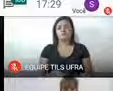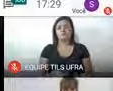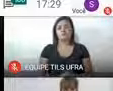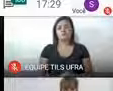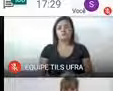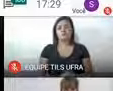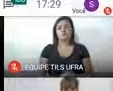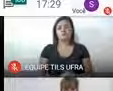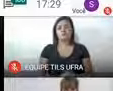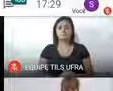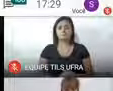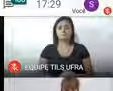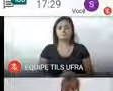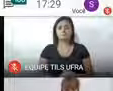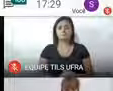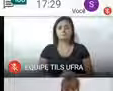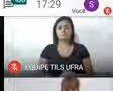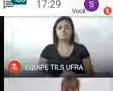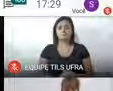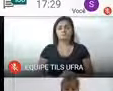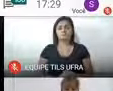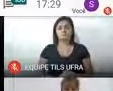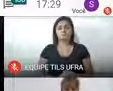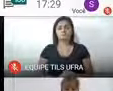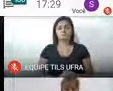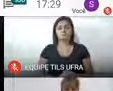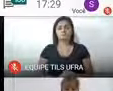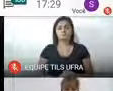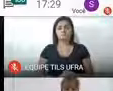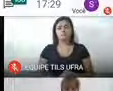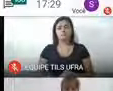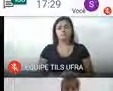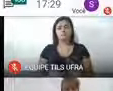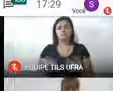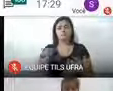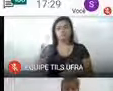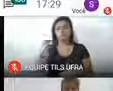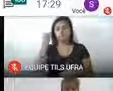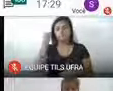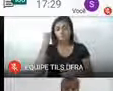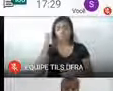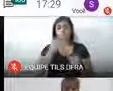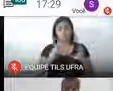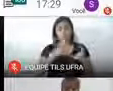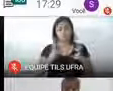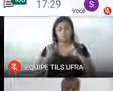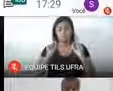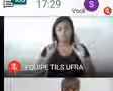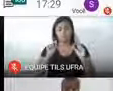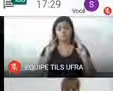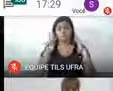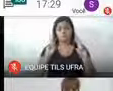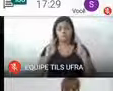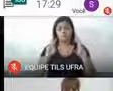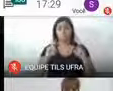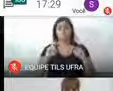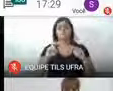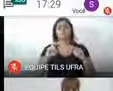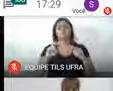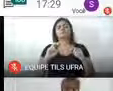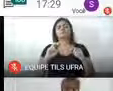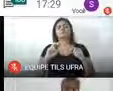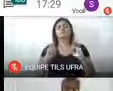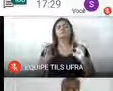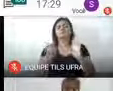religiosa, importante levar em consideração, como ela está levando, essa questão dos tabus linguísticos, né. Outro